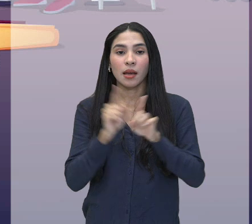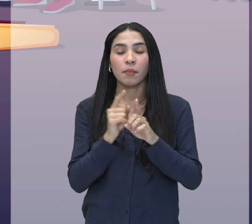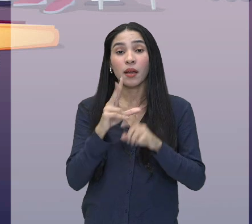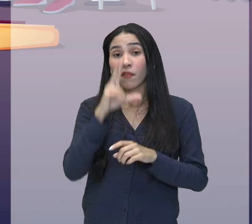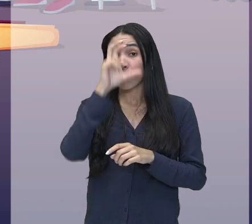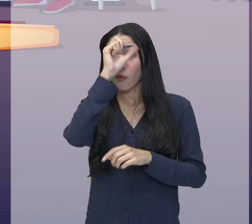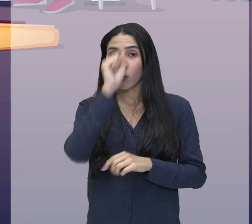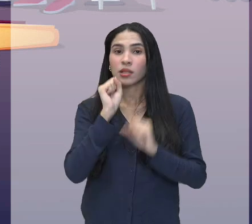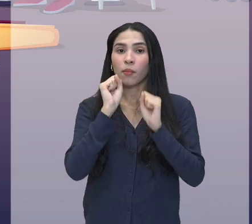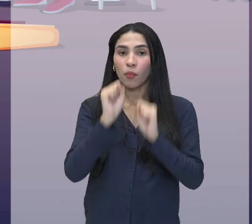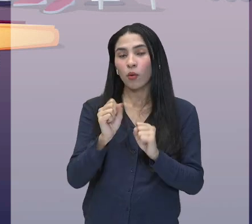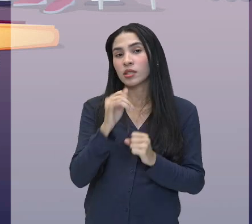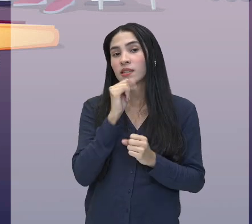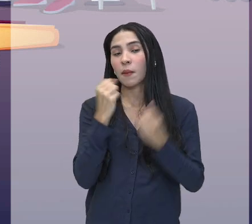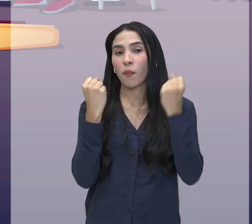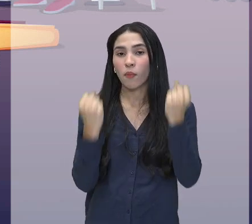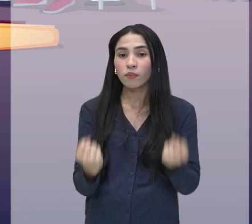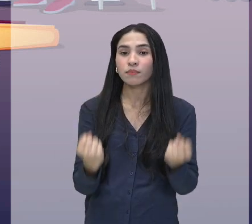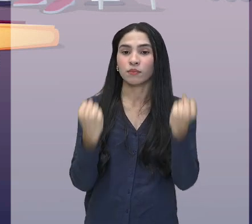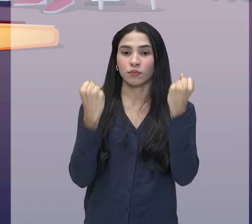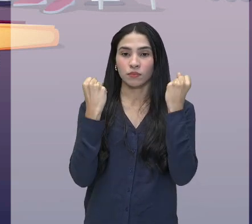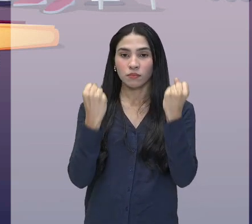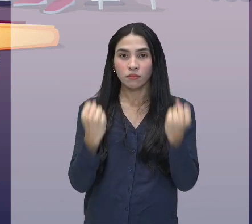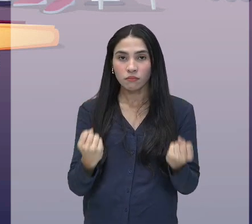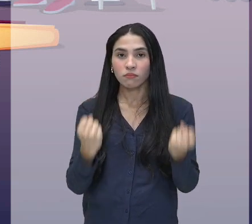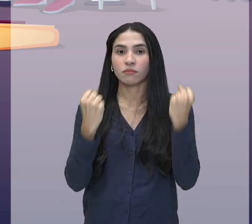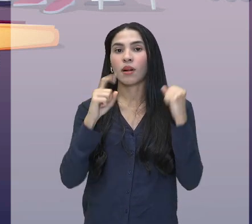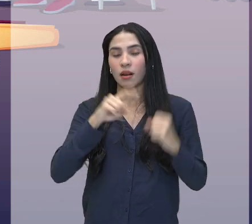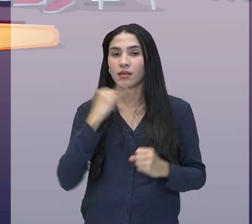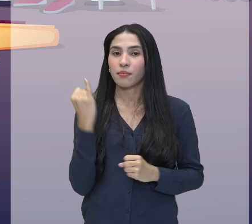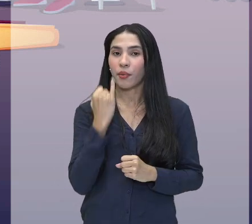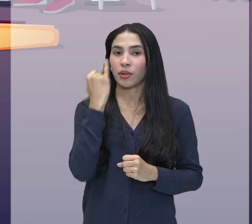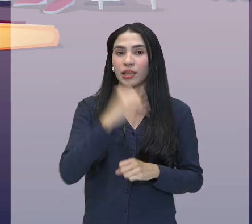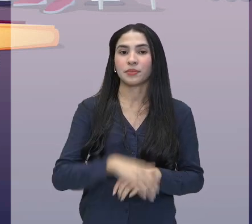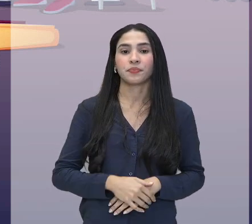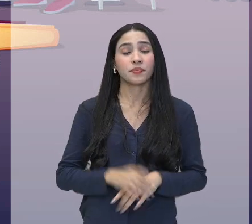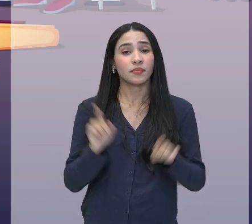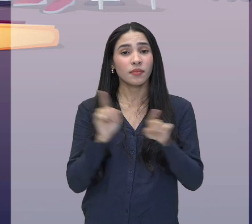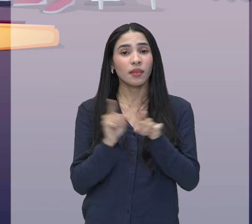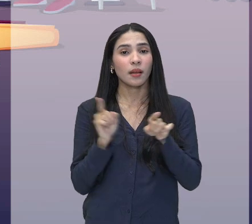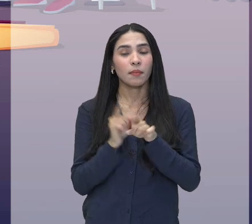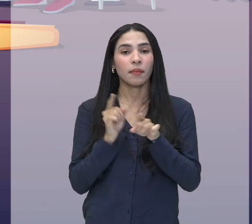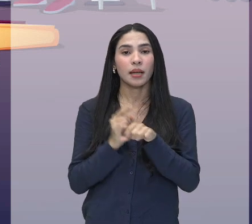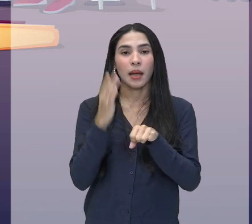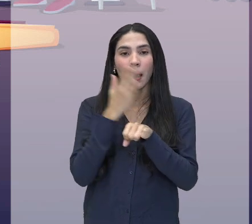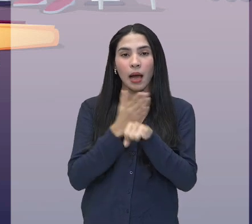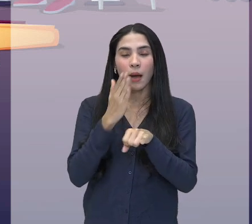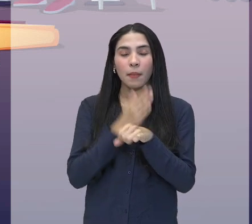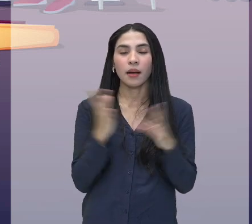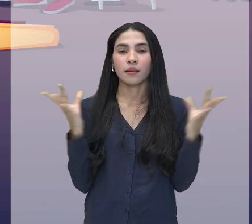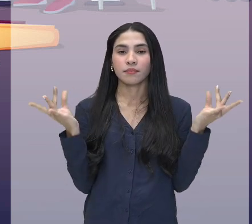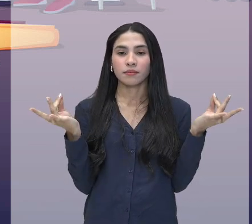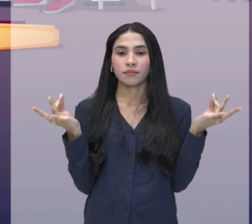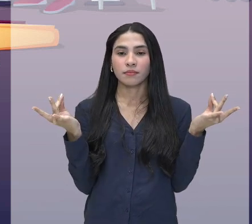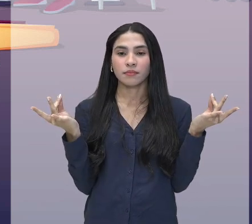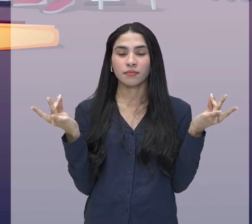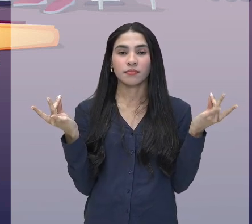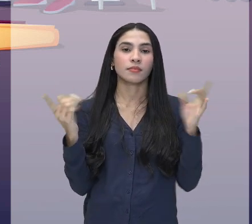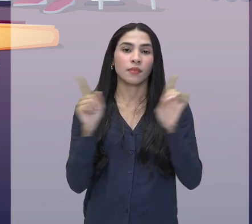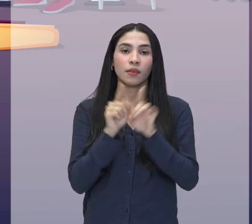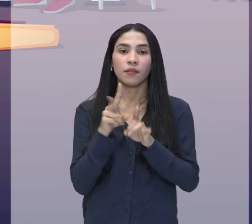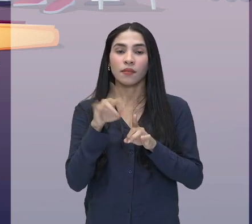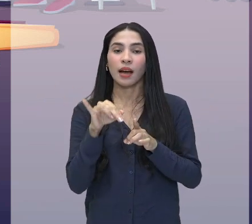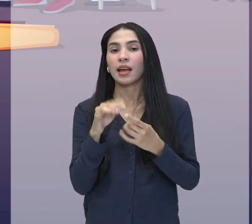força, eu posso citar aqui a musculação, que é super importante, e também aqui a prática da yoga, né, do pilates, que vai trabalhar não